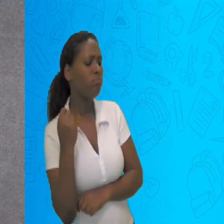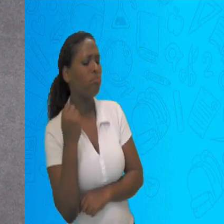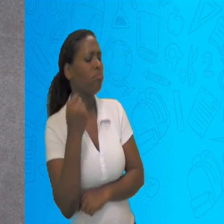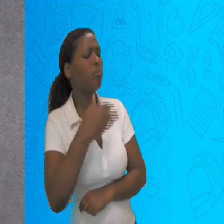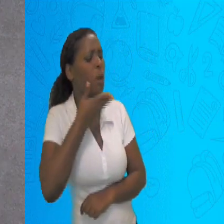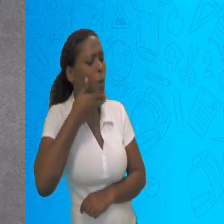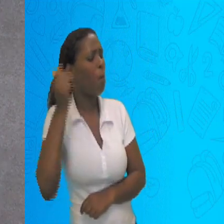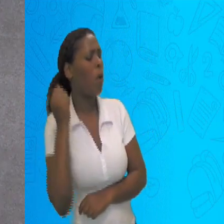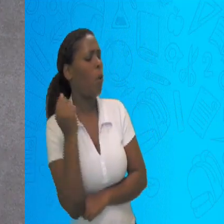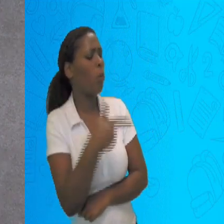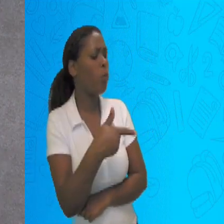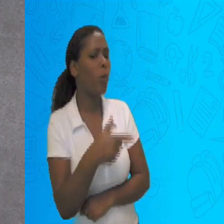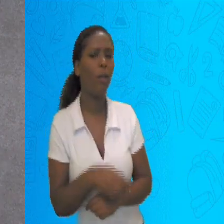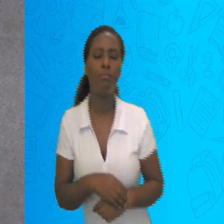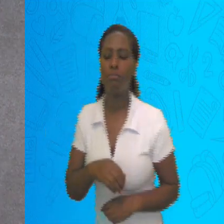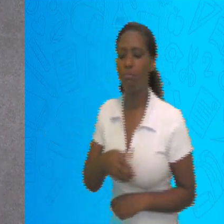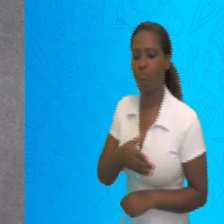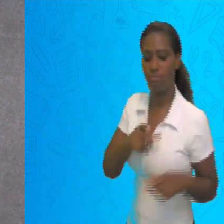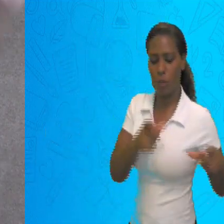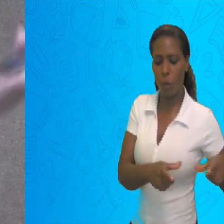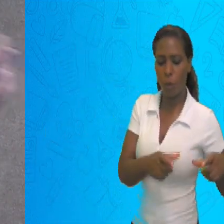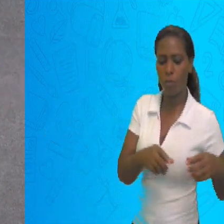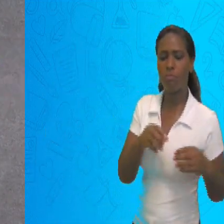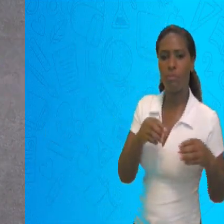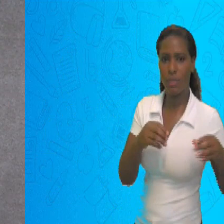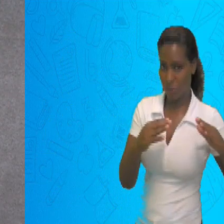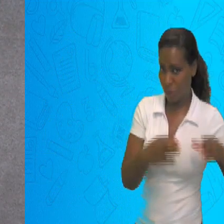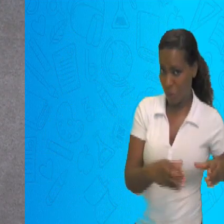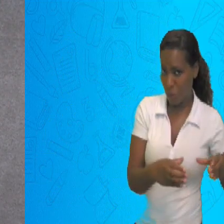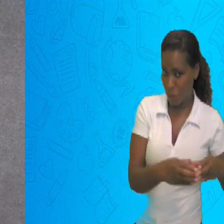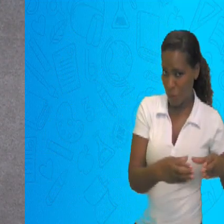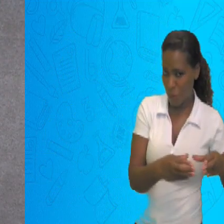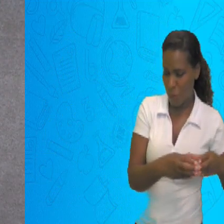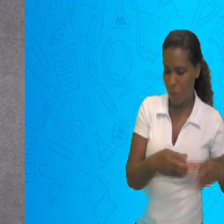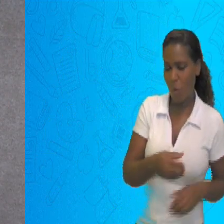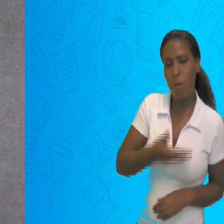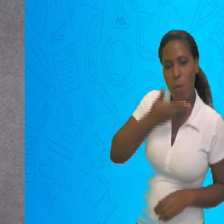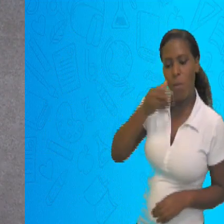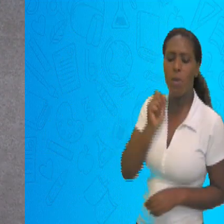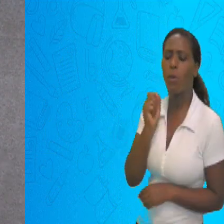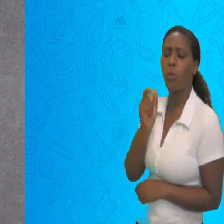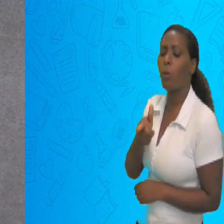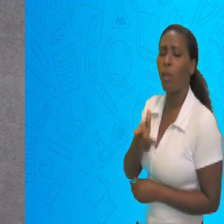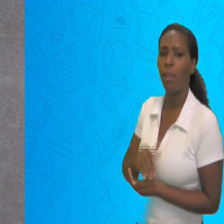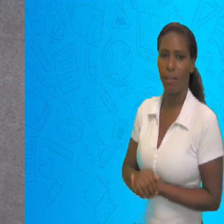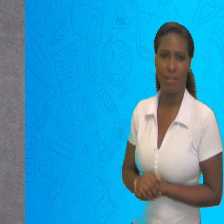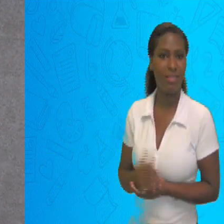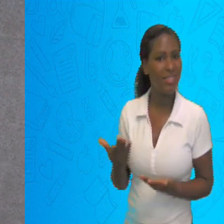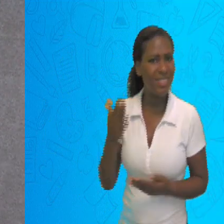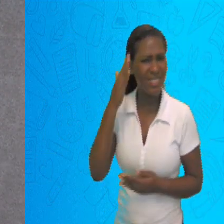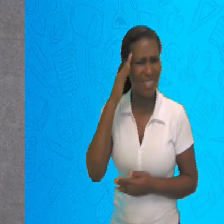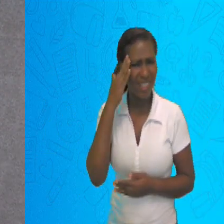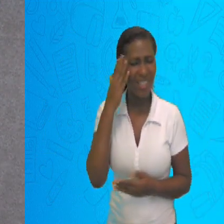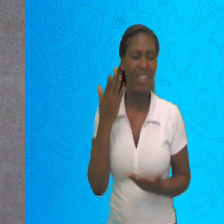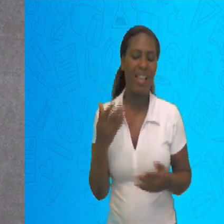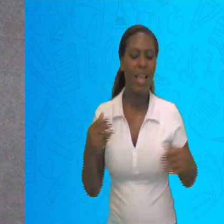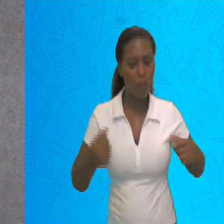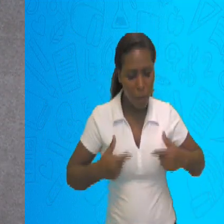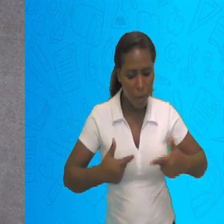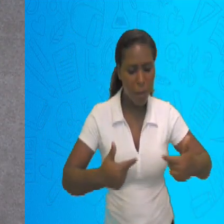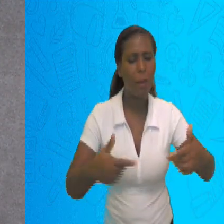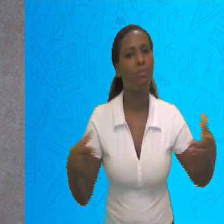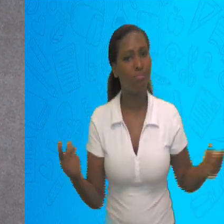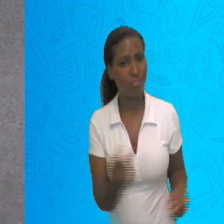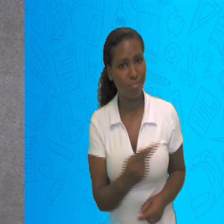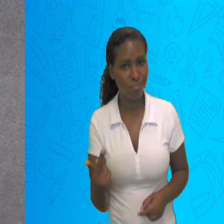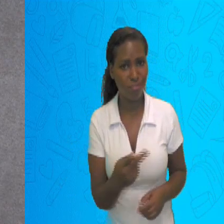era mais poderoso que o outro, que um era o guerreiro melhor do que o outro. Além disso, os indígenas não tinham um